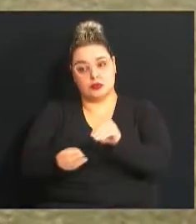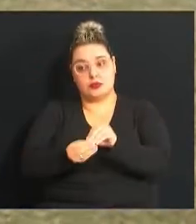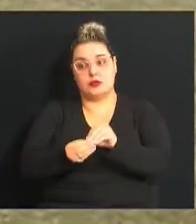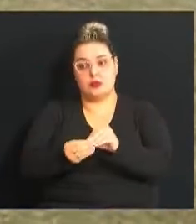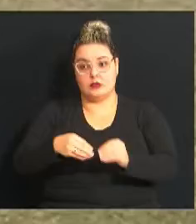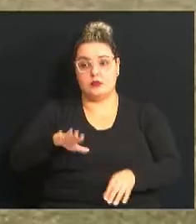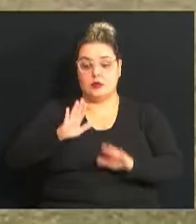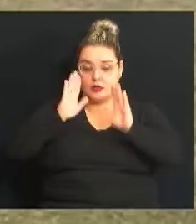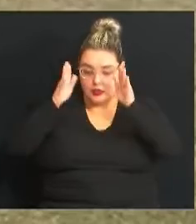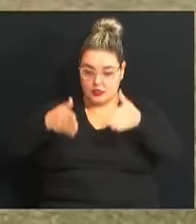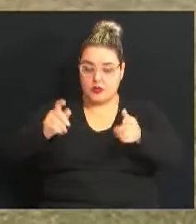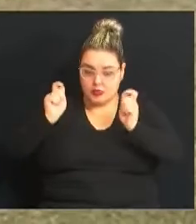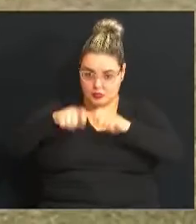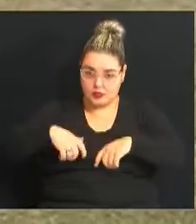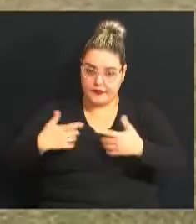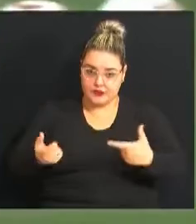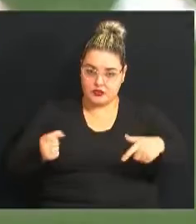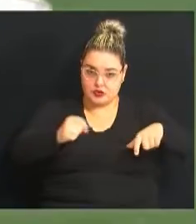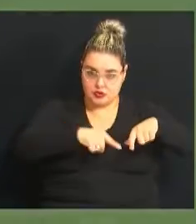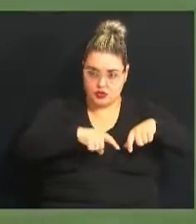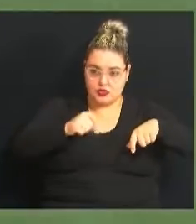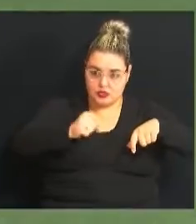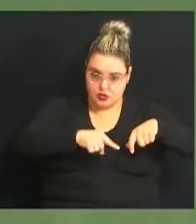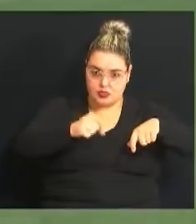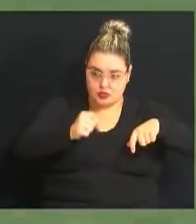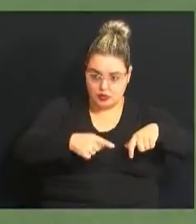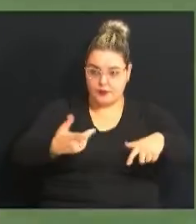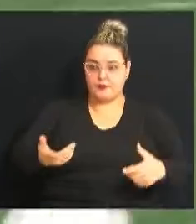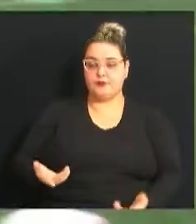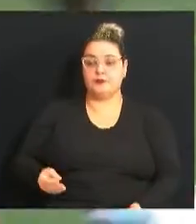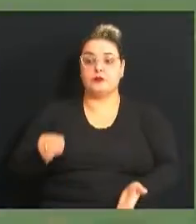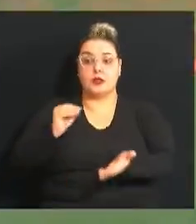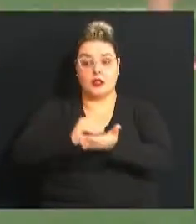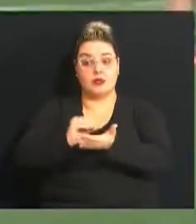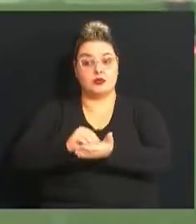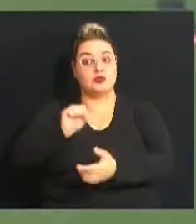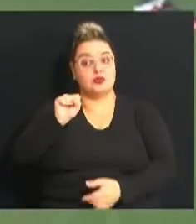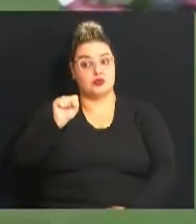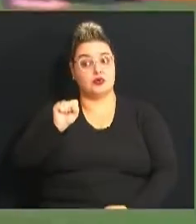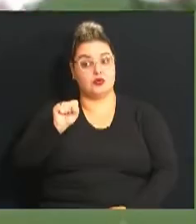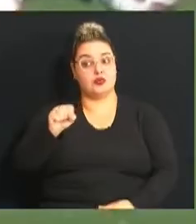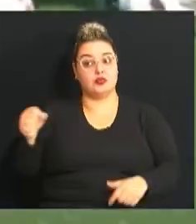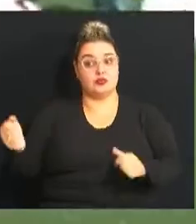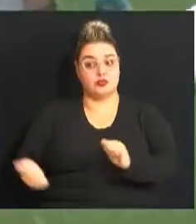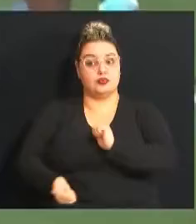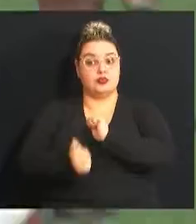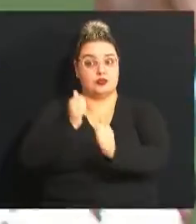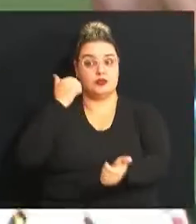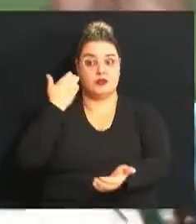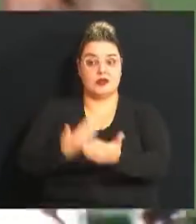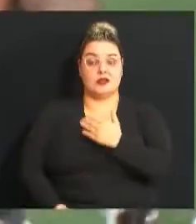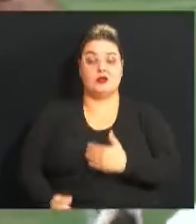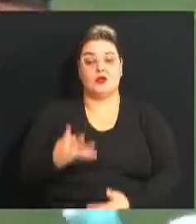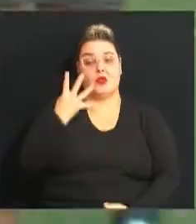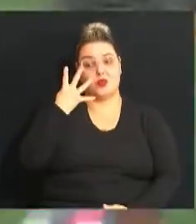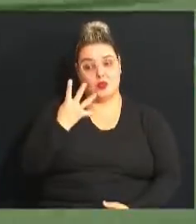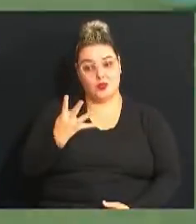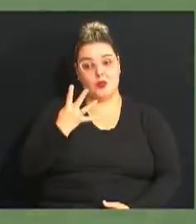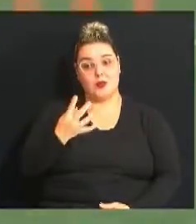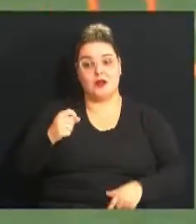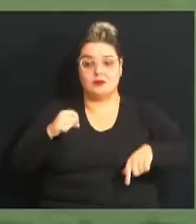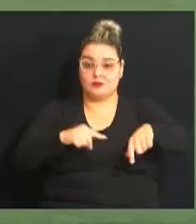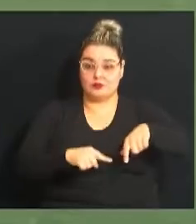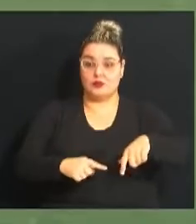concentrado e efetivar essas chances que apareceram. Nas últimas 8 rodadas, o Guarani perdeu 4 partidas,